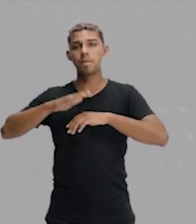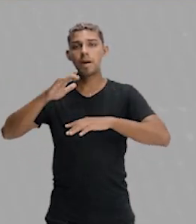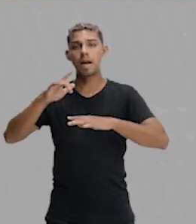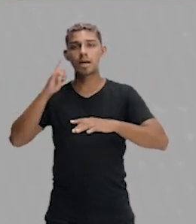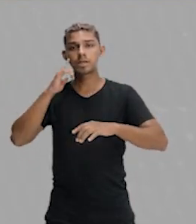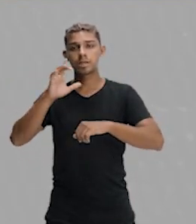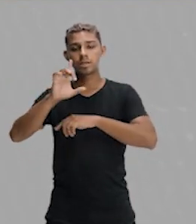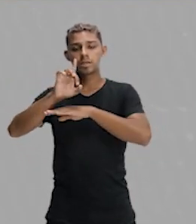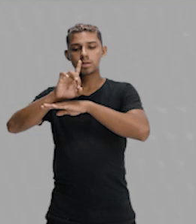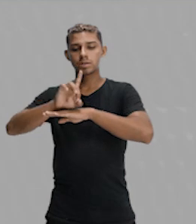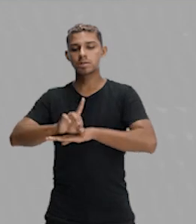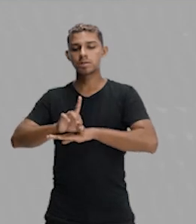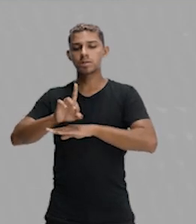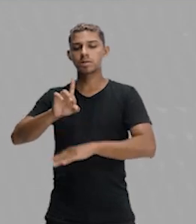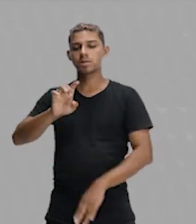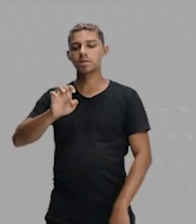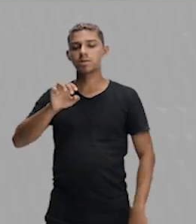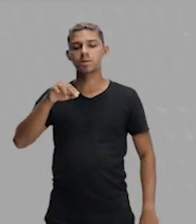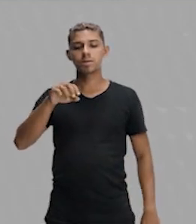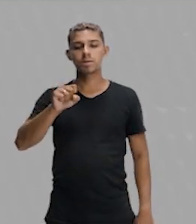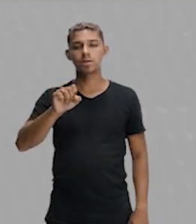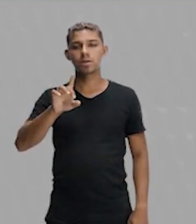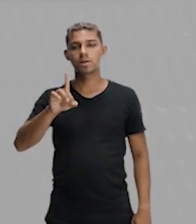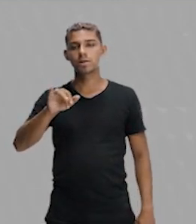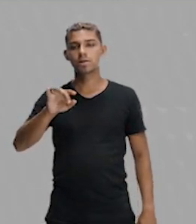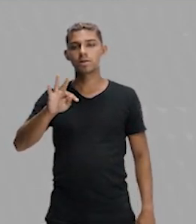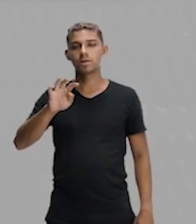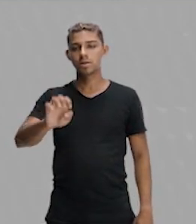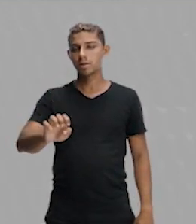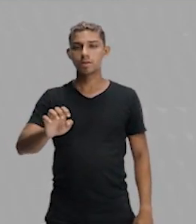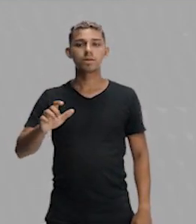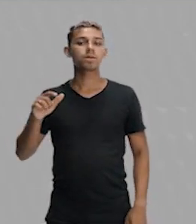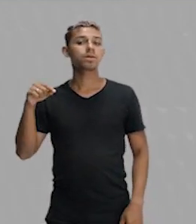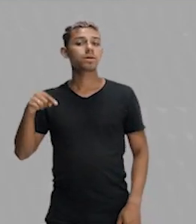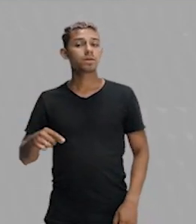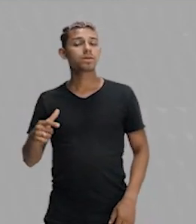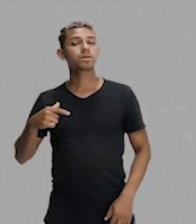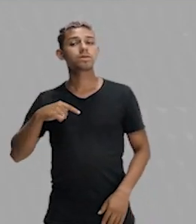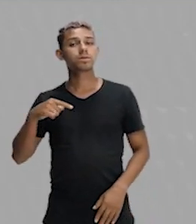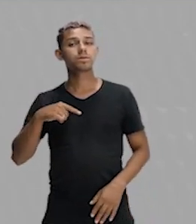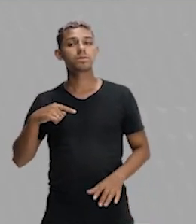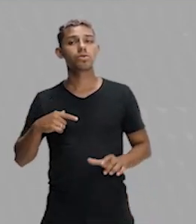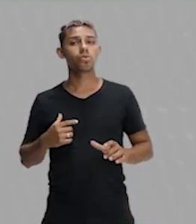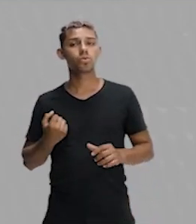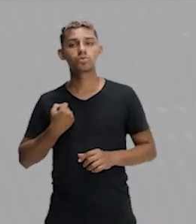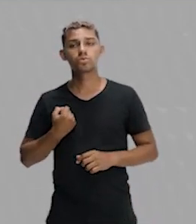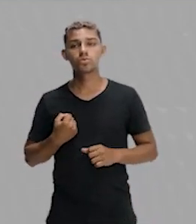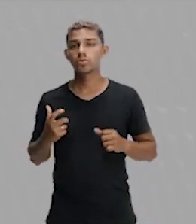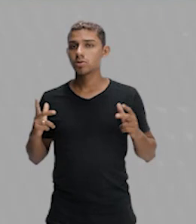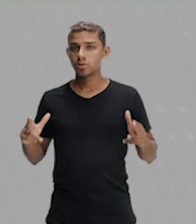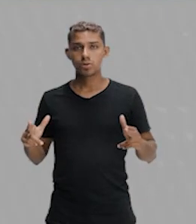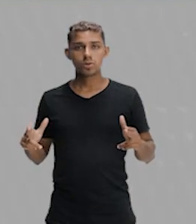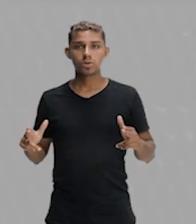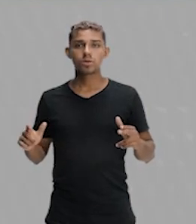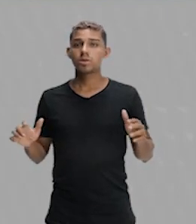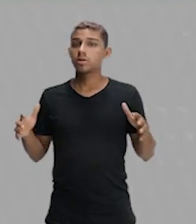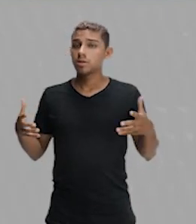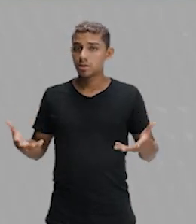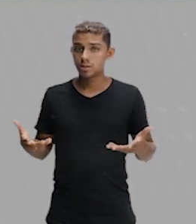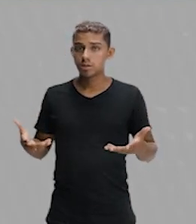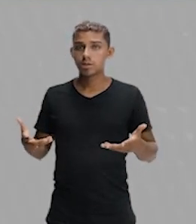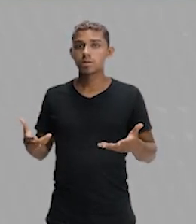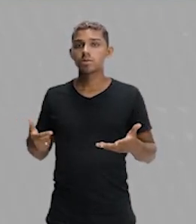linhas, maior vai ser o campo elétrico. Se elas são paralelas, certo? Elas mantêm o mesmo valor, então, logicamente que